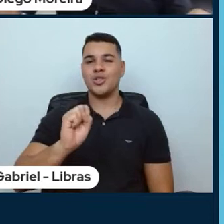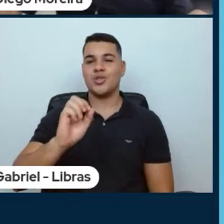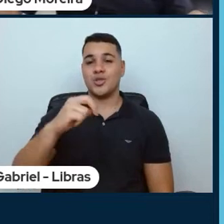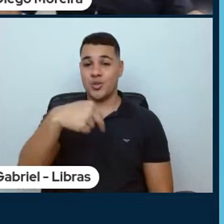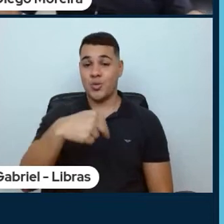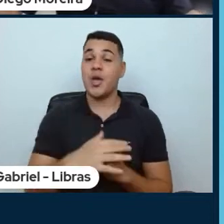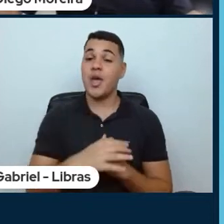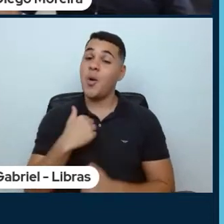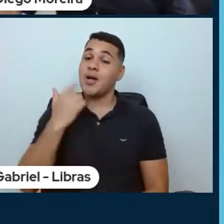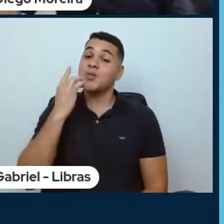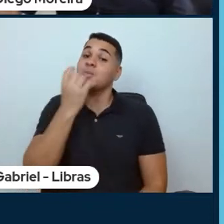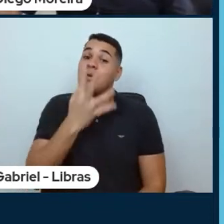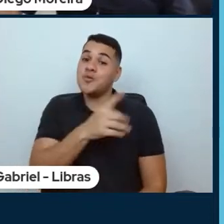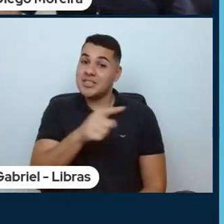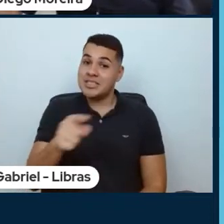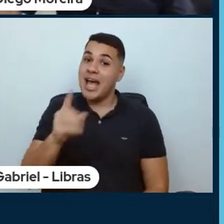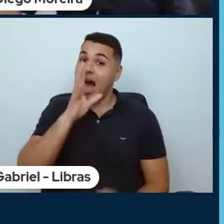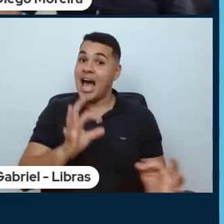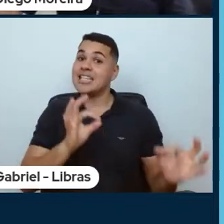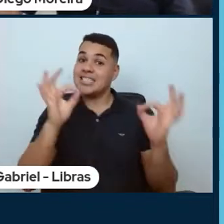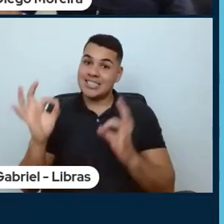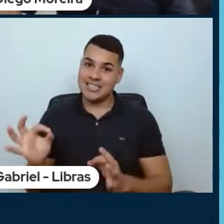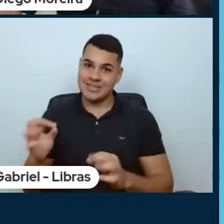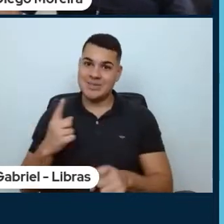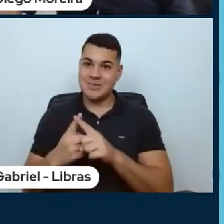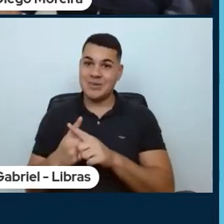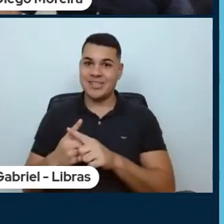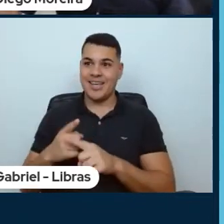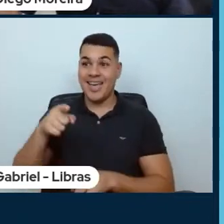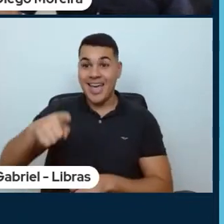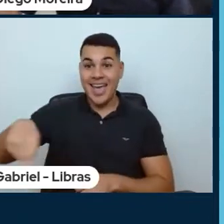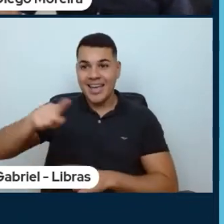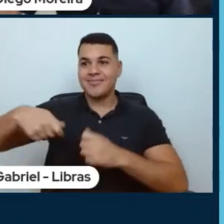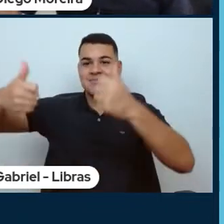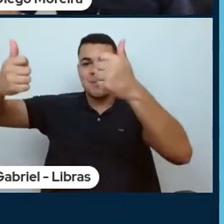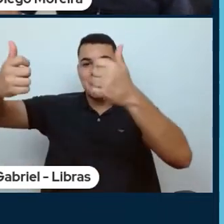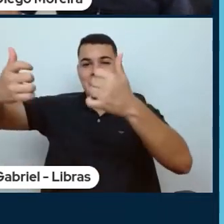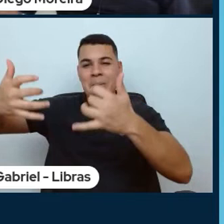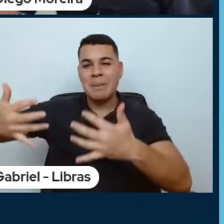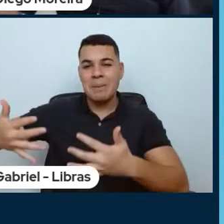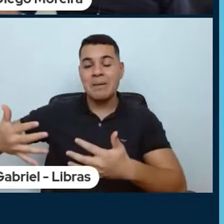técnica para entrar junto, né, com esse modelo de mensagens,